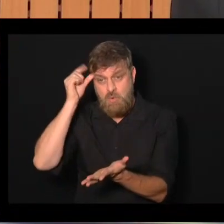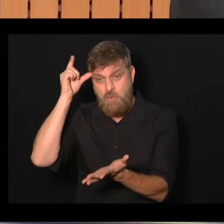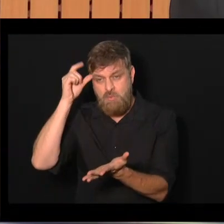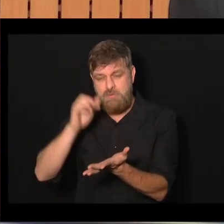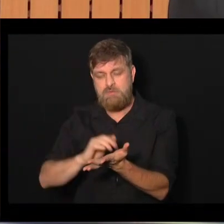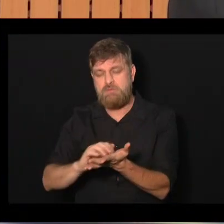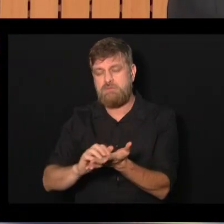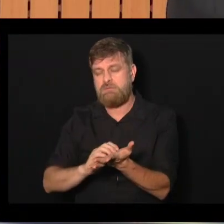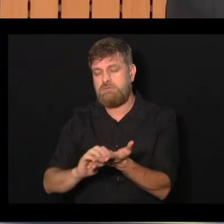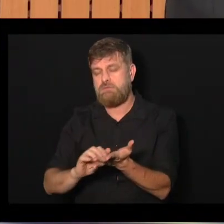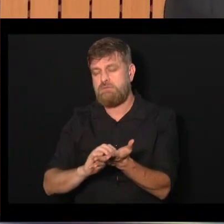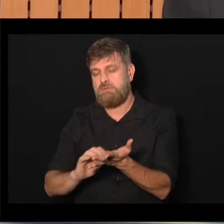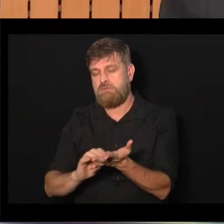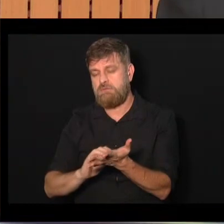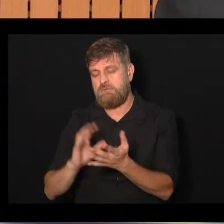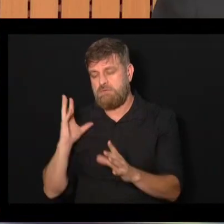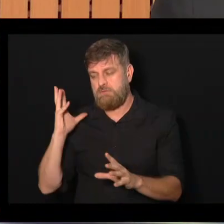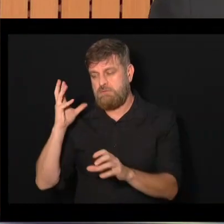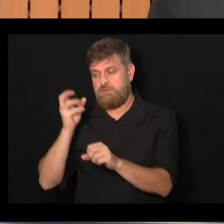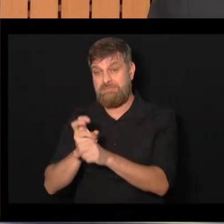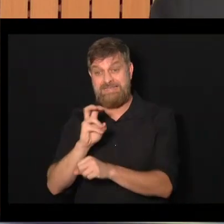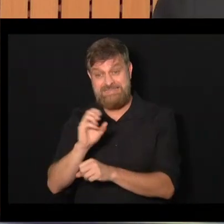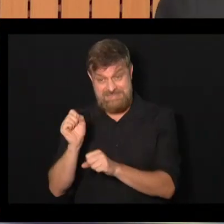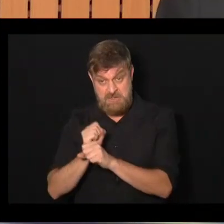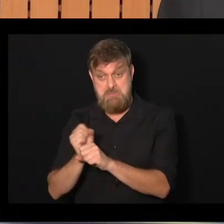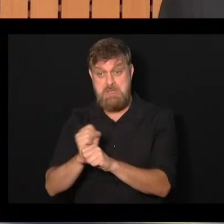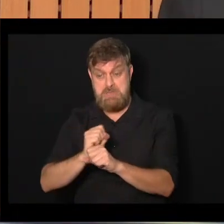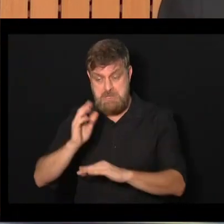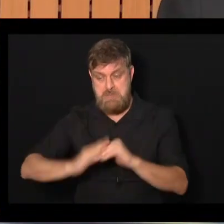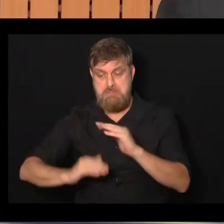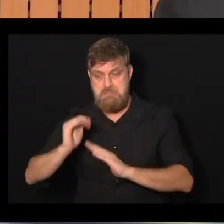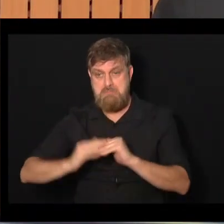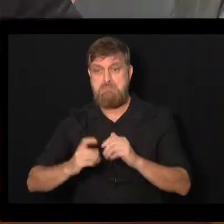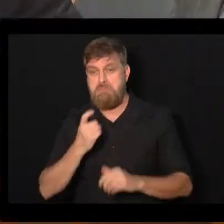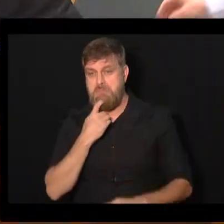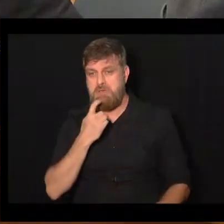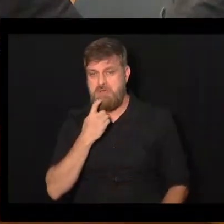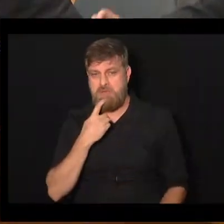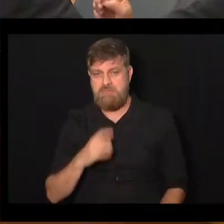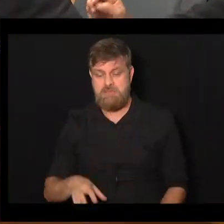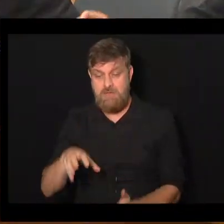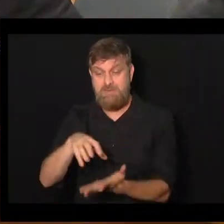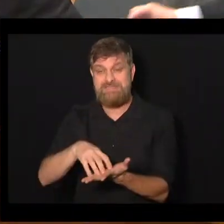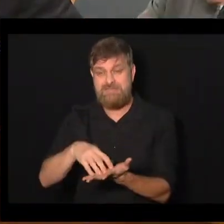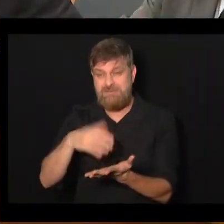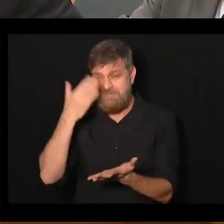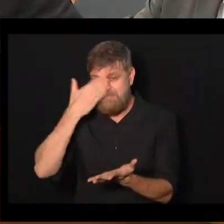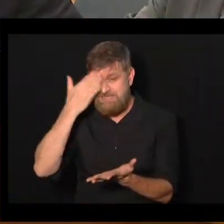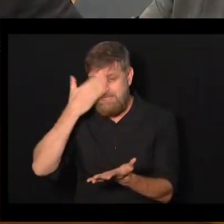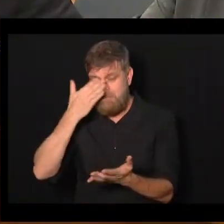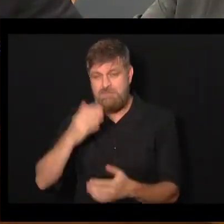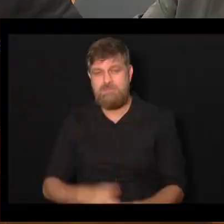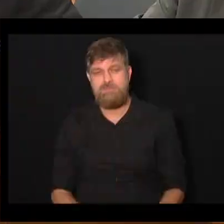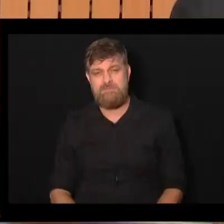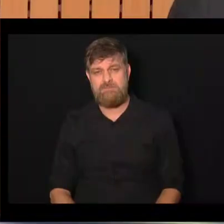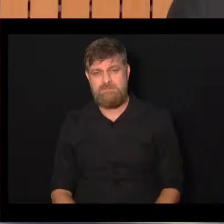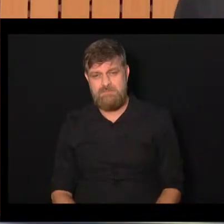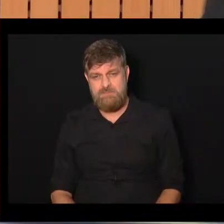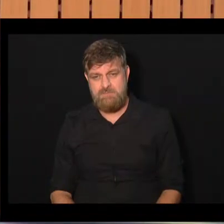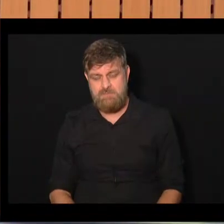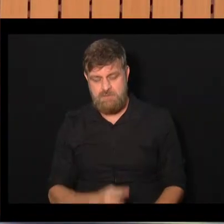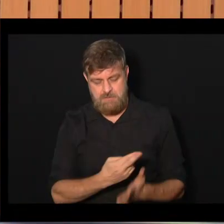Luiz Braille, por completar 50 anos de atividade em Campinas. Em discussão, vereadores favoráveis permaneçam como estão. Aprovado.